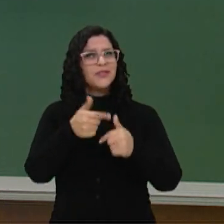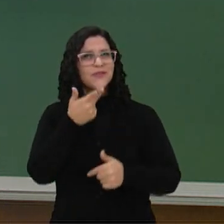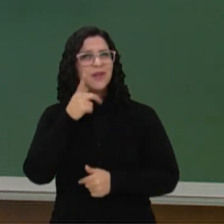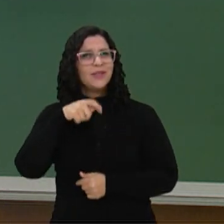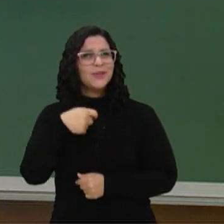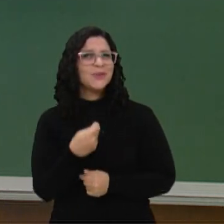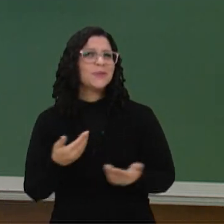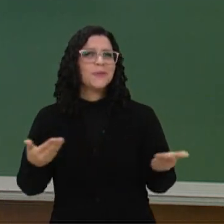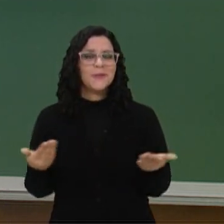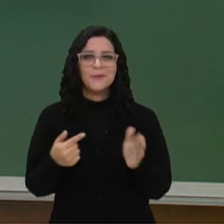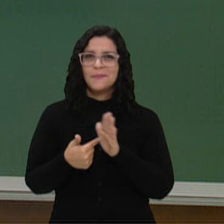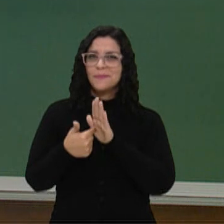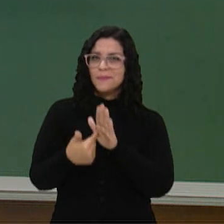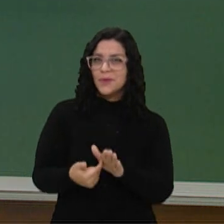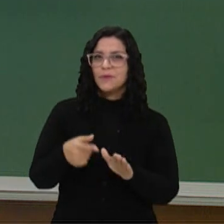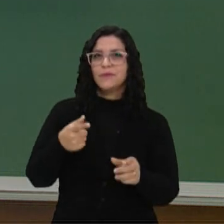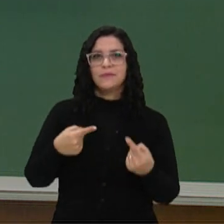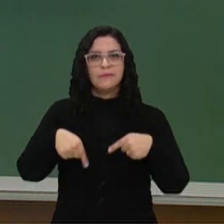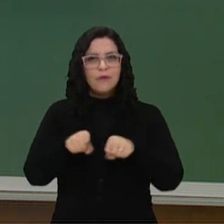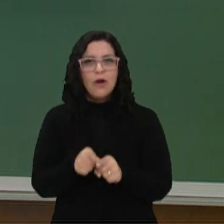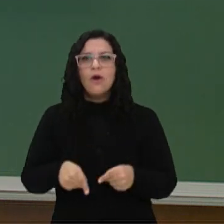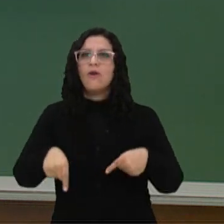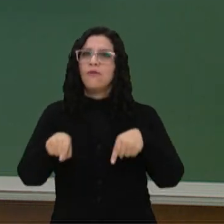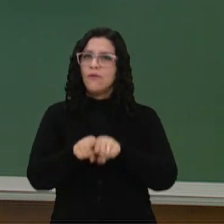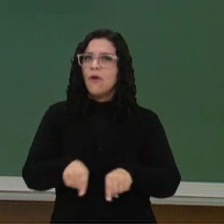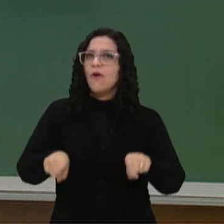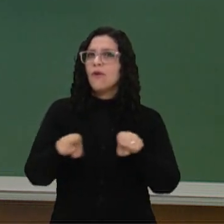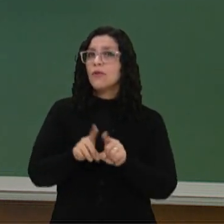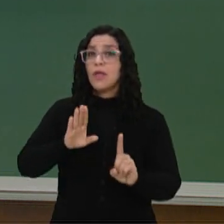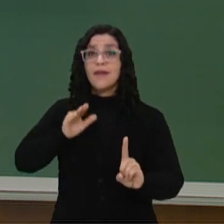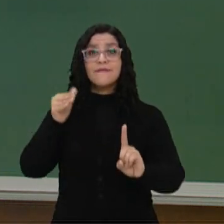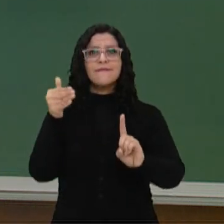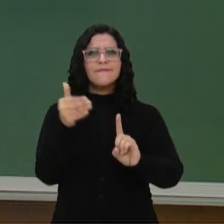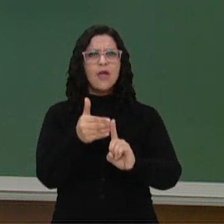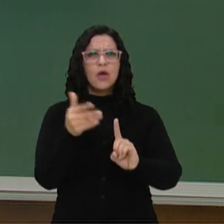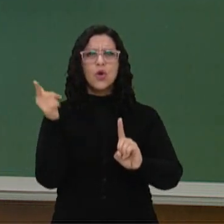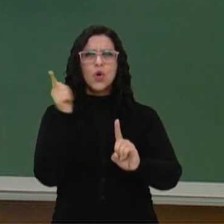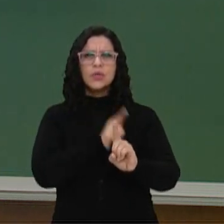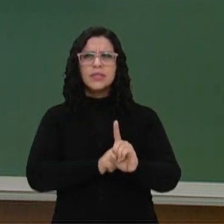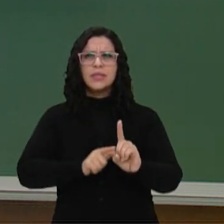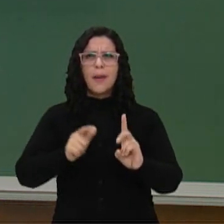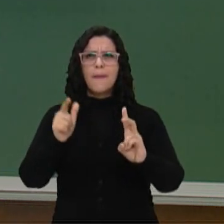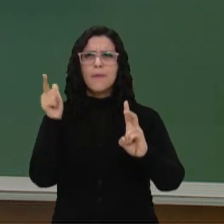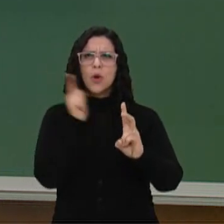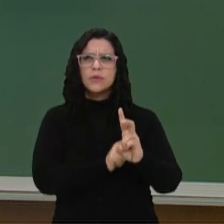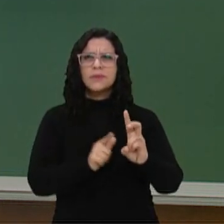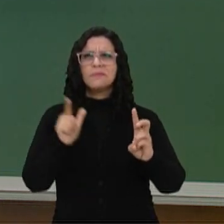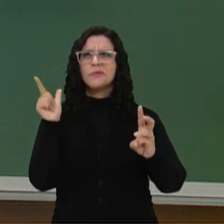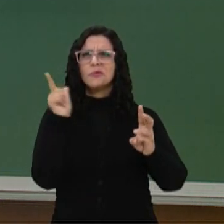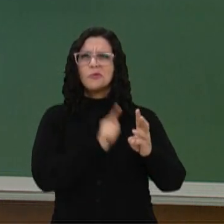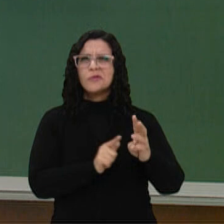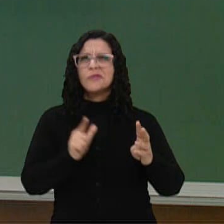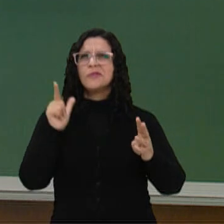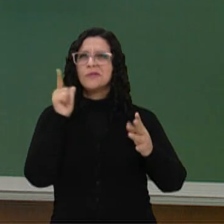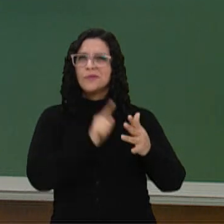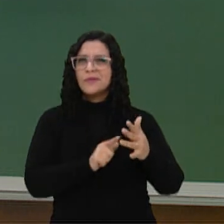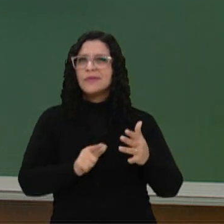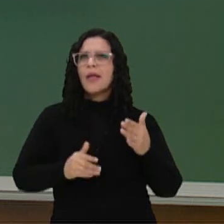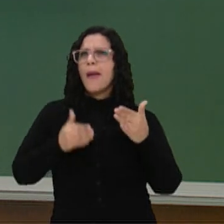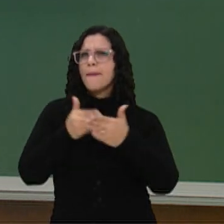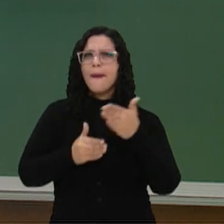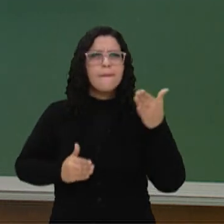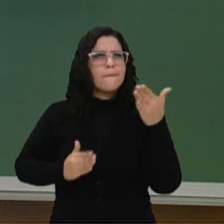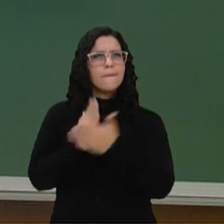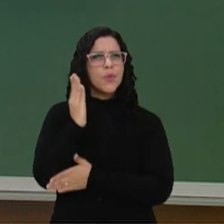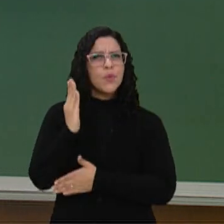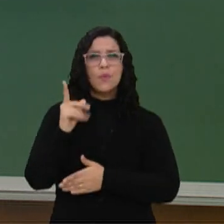que ela apresenta e retoma várias vezes, de focar, de superar desafios, ultrapassar obstáculos, romper